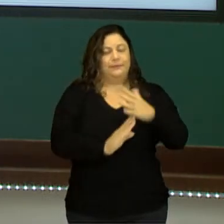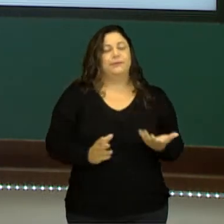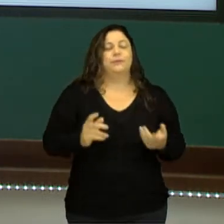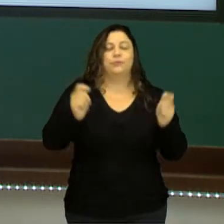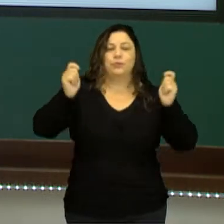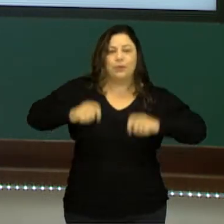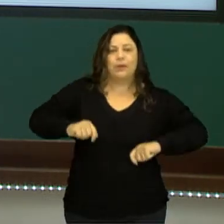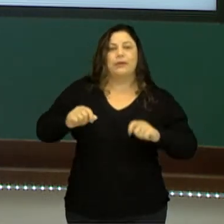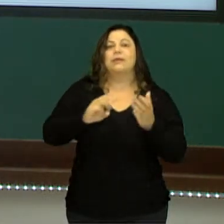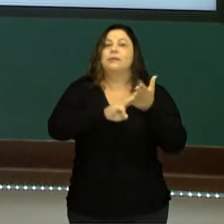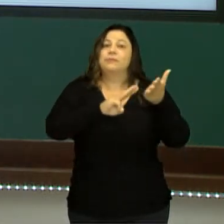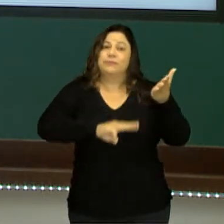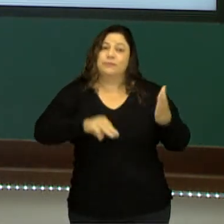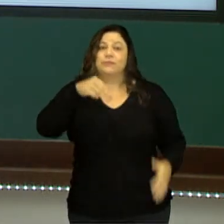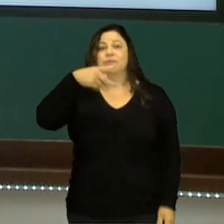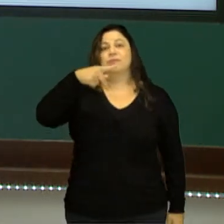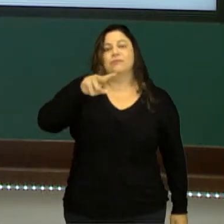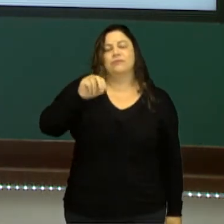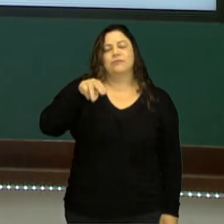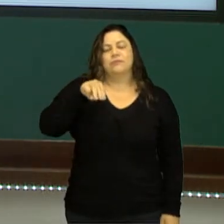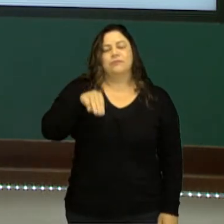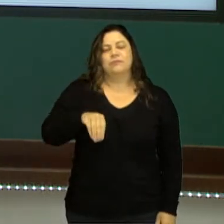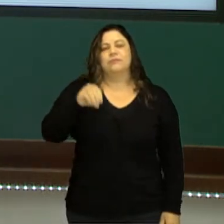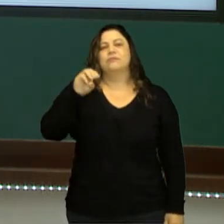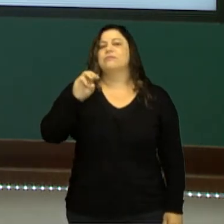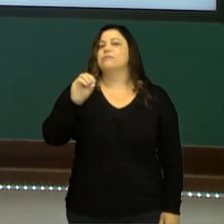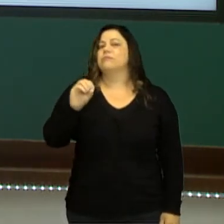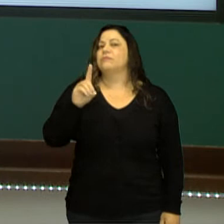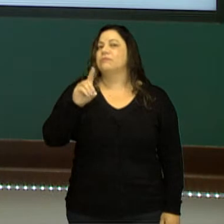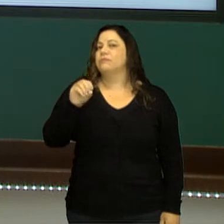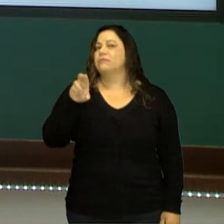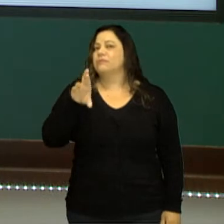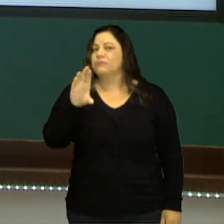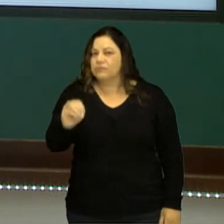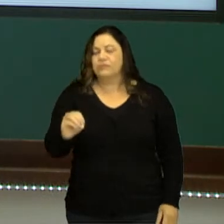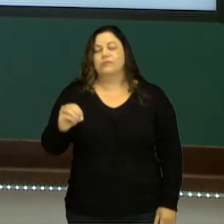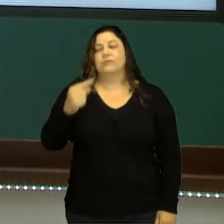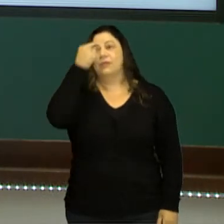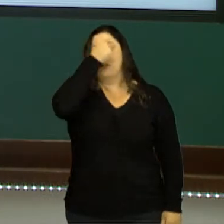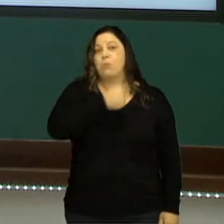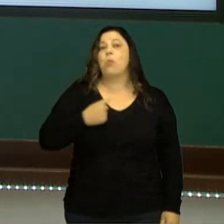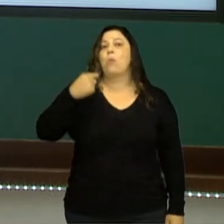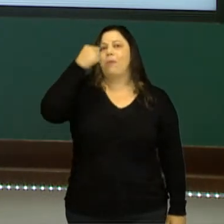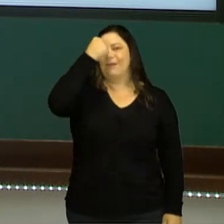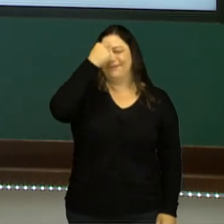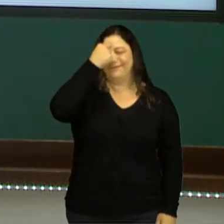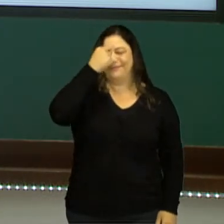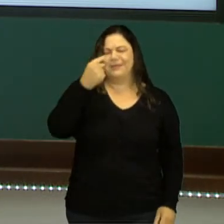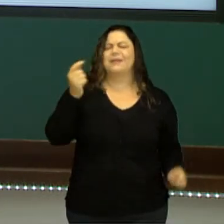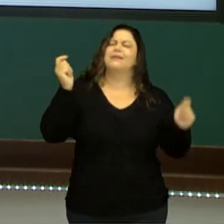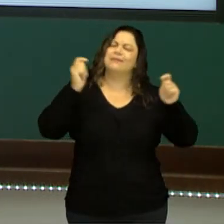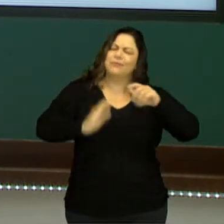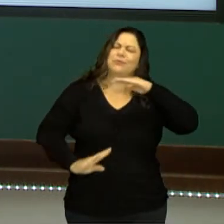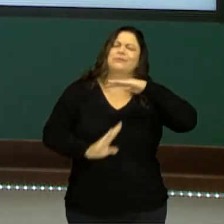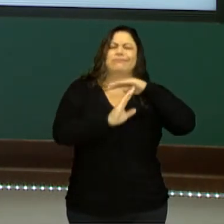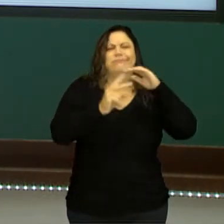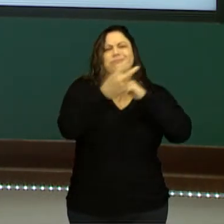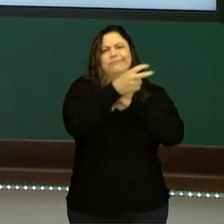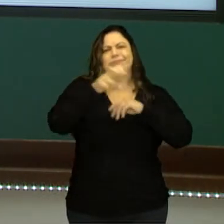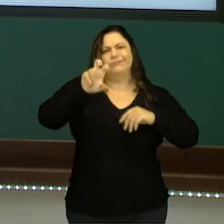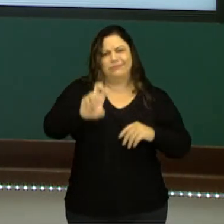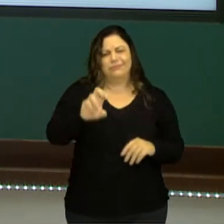método Pomodoro. Daí quando fecha uma hora e meia, você pode fazer uma pausa de 25 minutos. Então, se você tem no seu